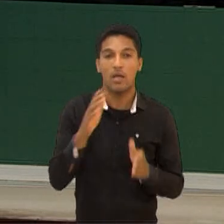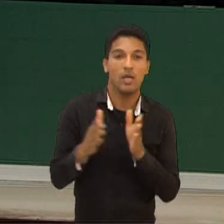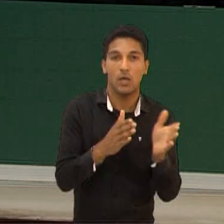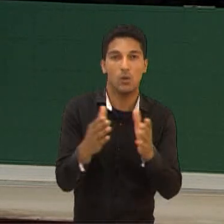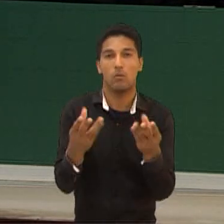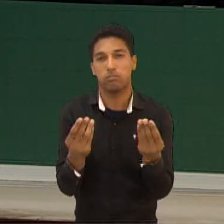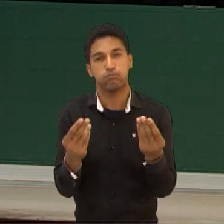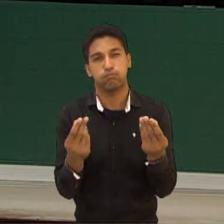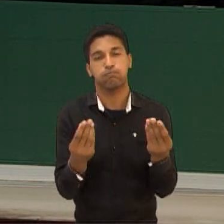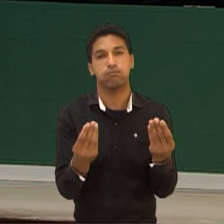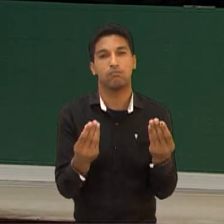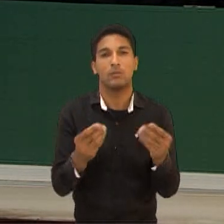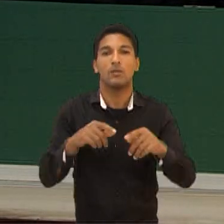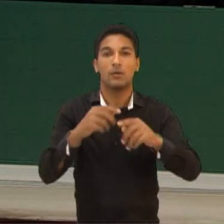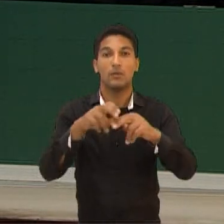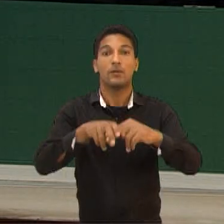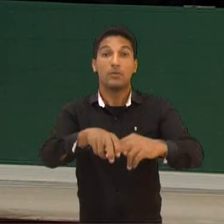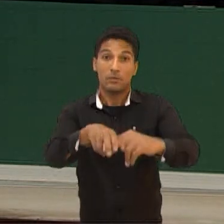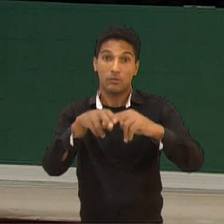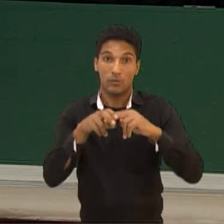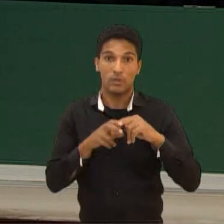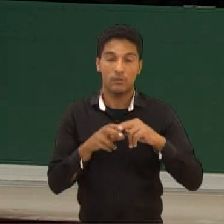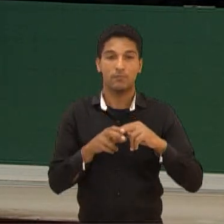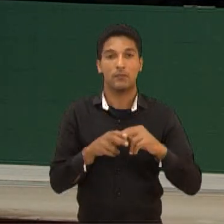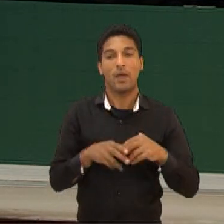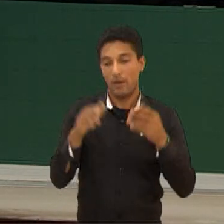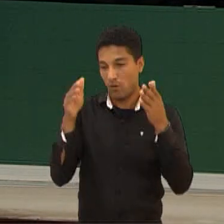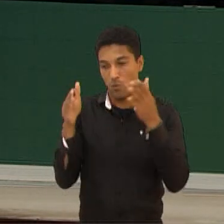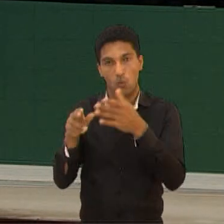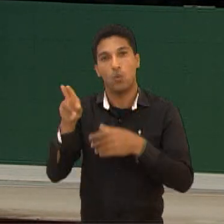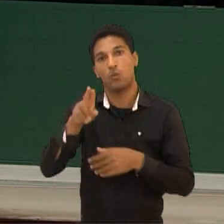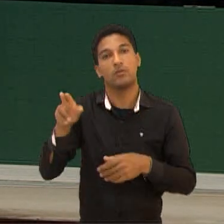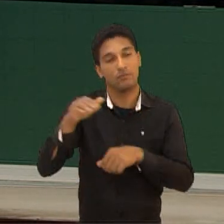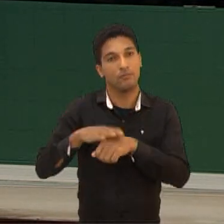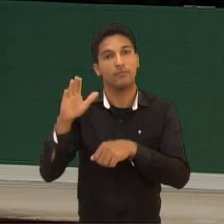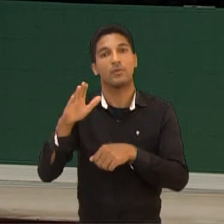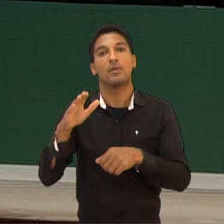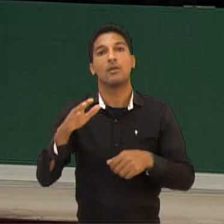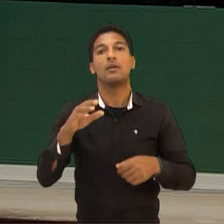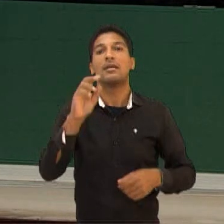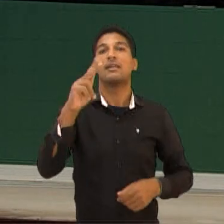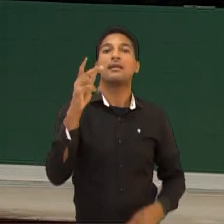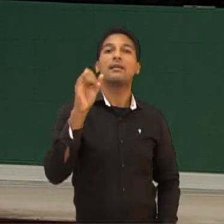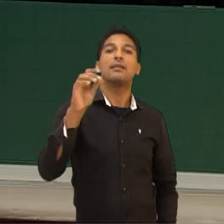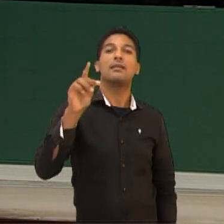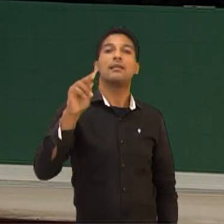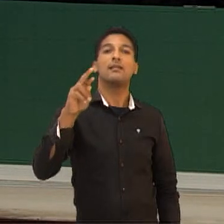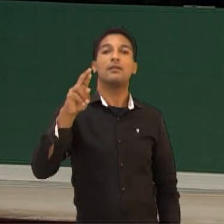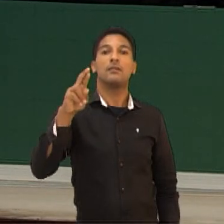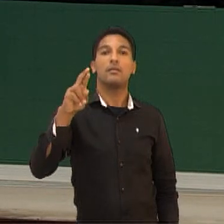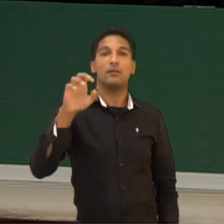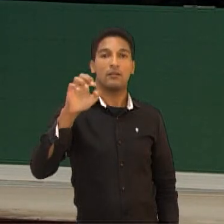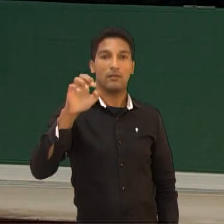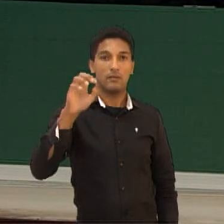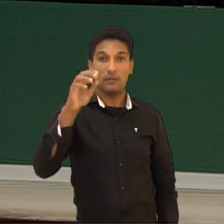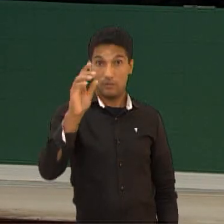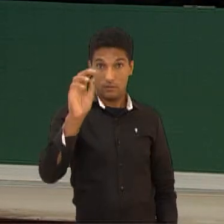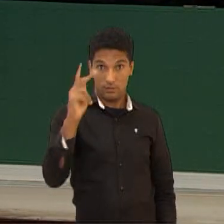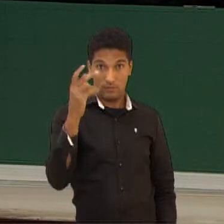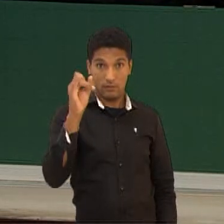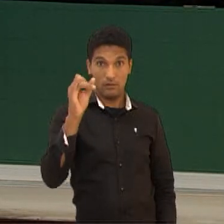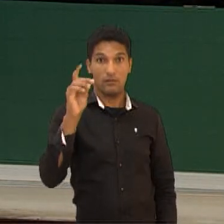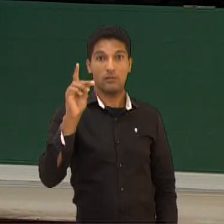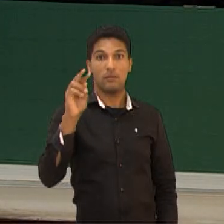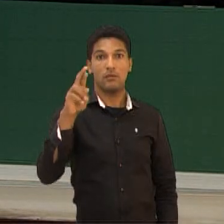mais utilizada pelo território brasileiro. A China também, né, tanto tem essa capacidade que construiu